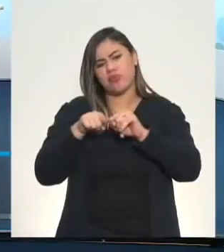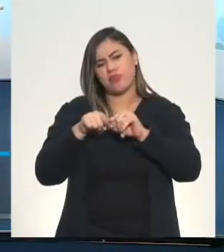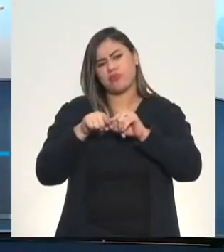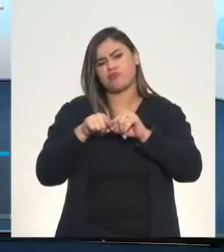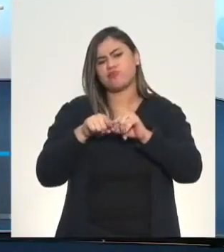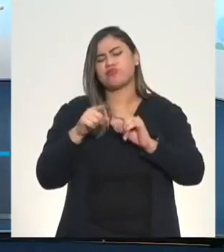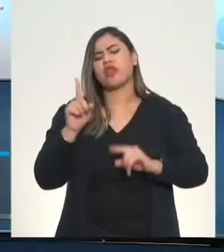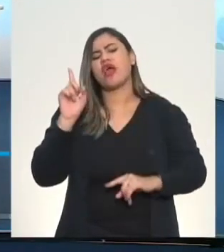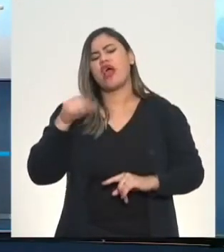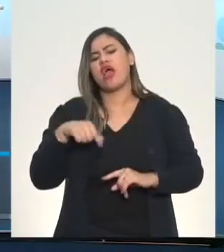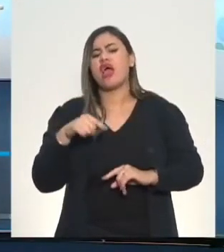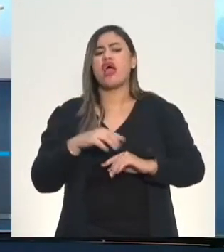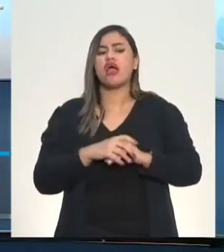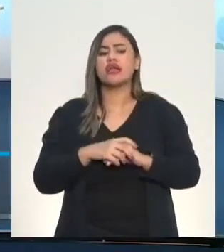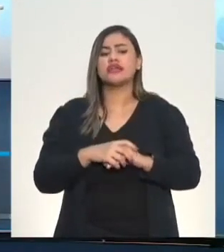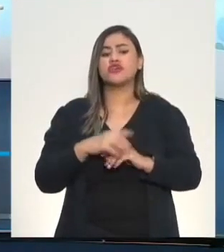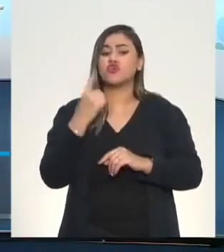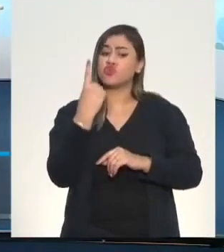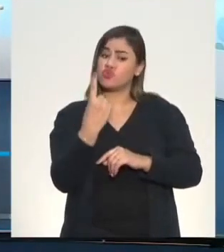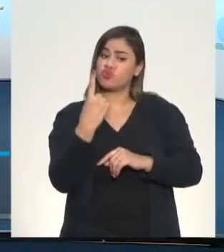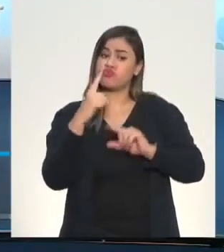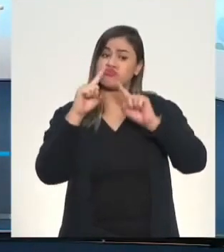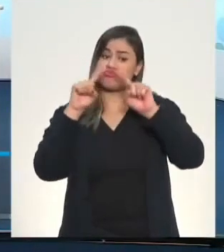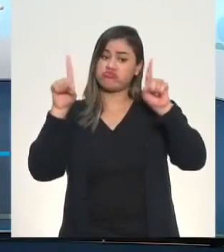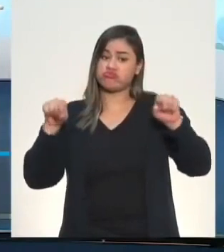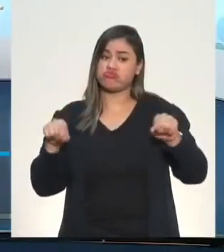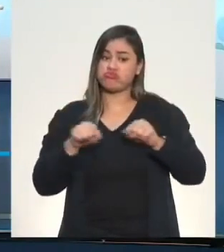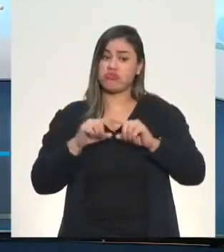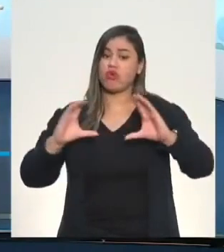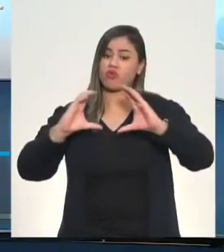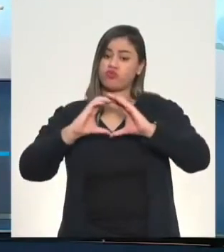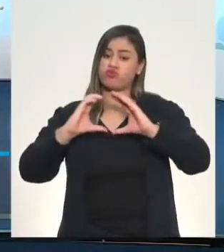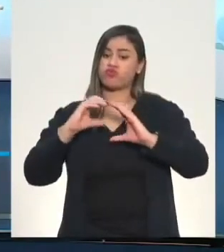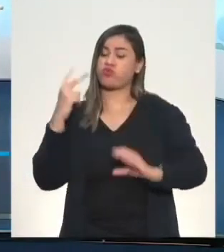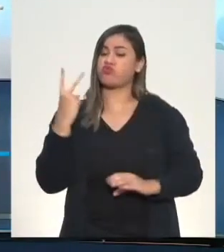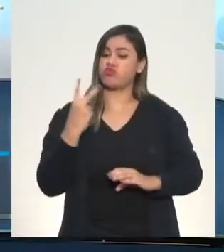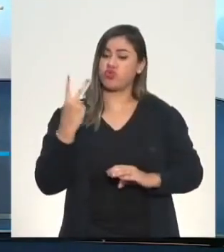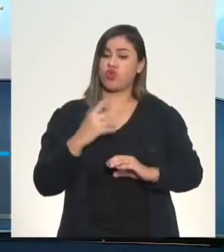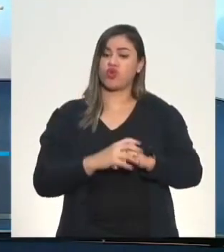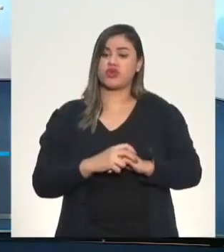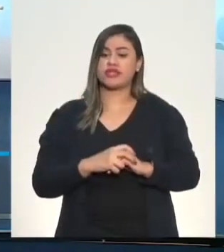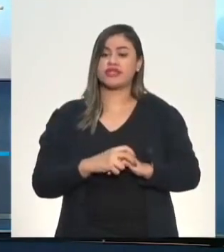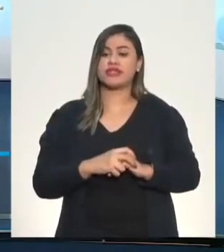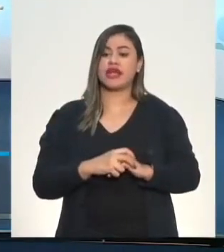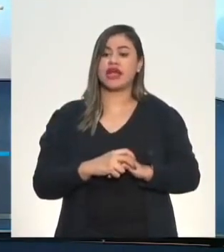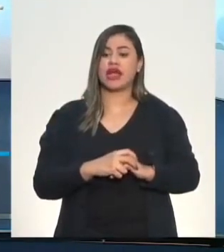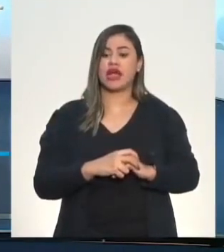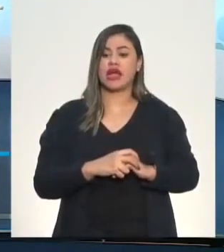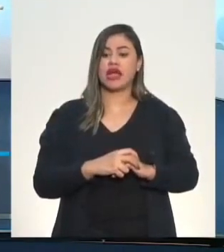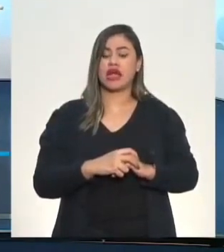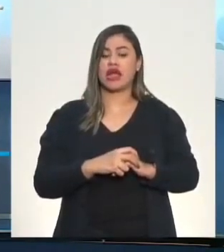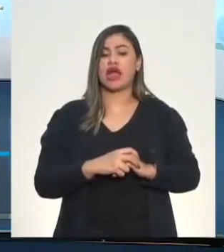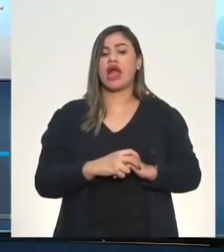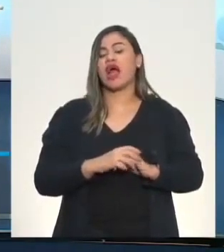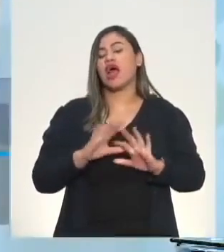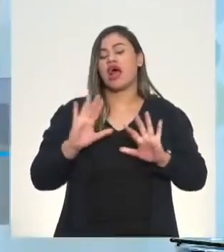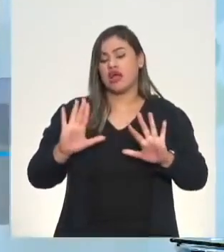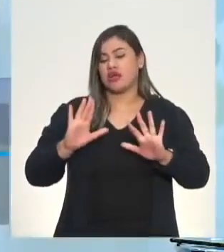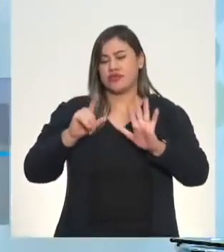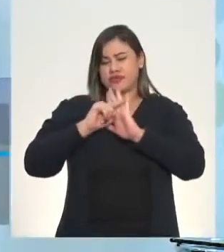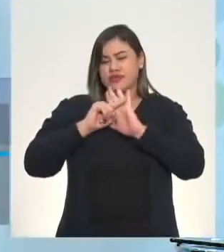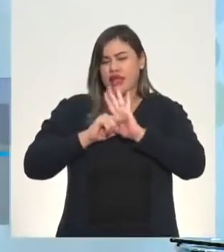é formada por um retângulo e 2 círculos, concorda? Sim. Então, vamos analisar por parte. O pessoal que está assistindo a aula, os alunos aí.